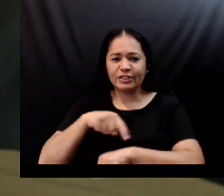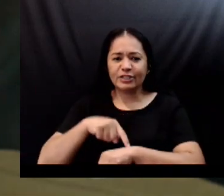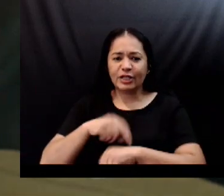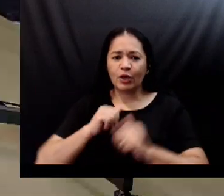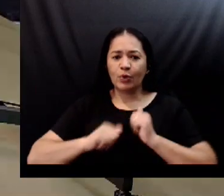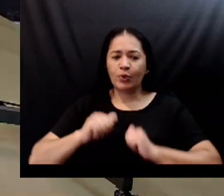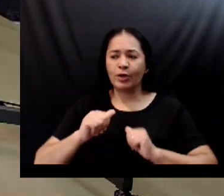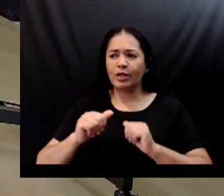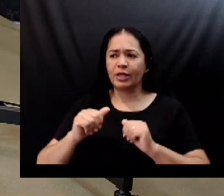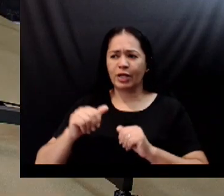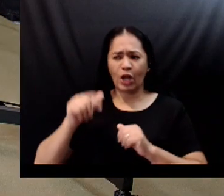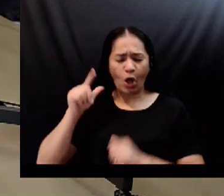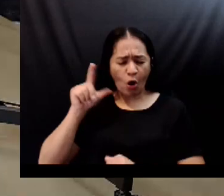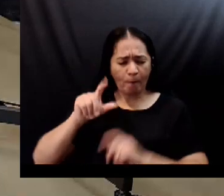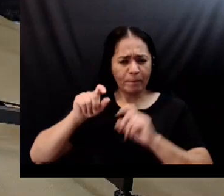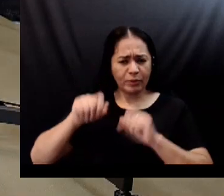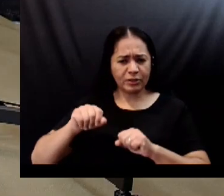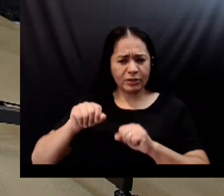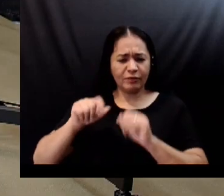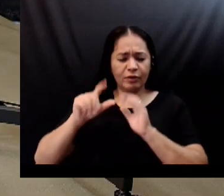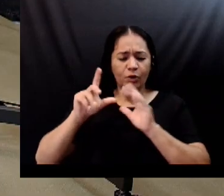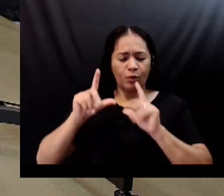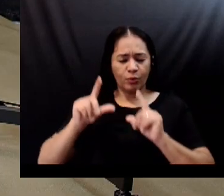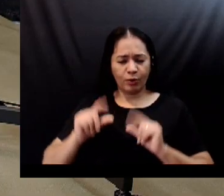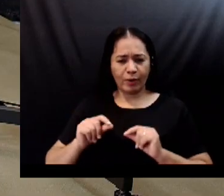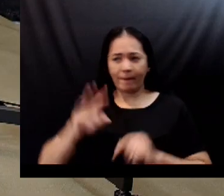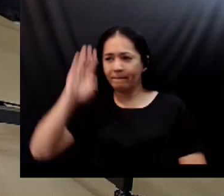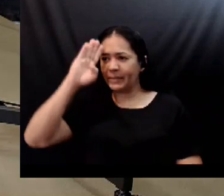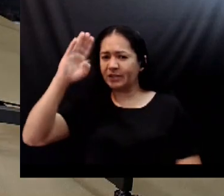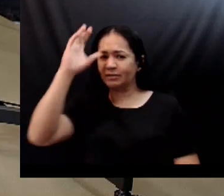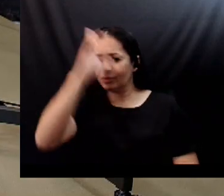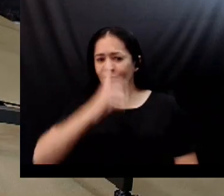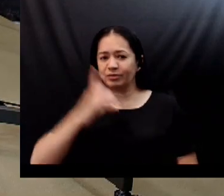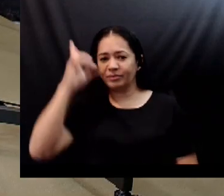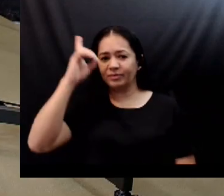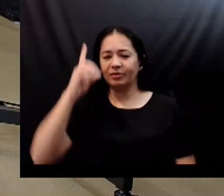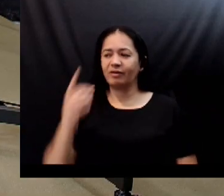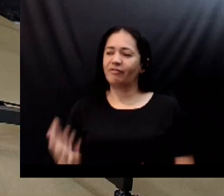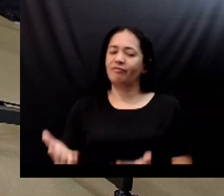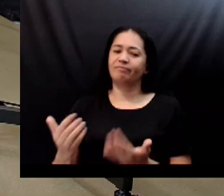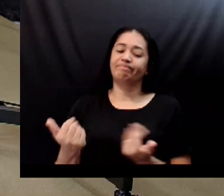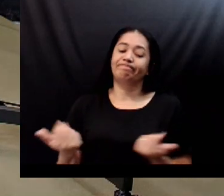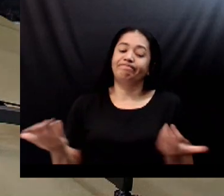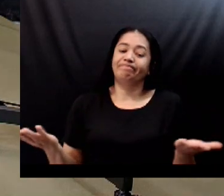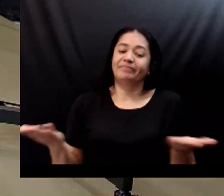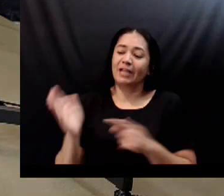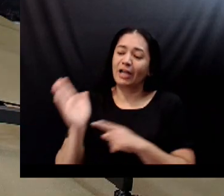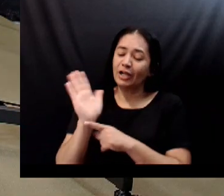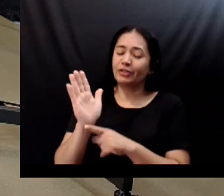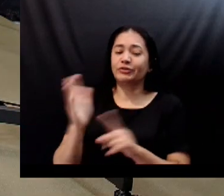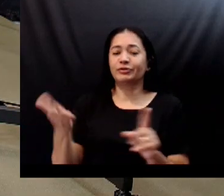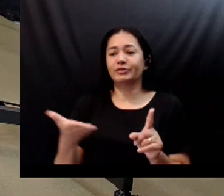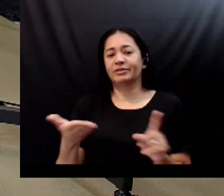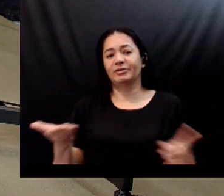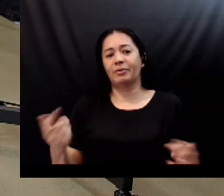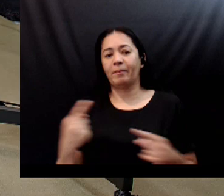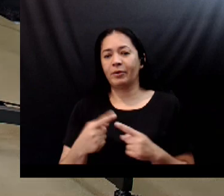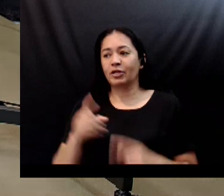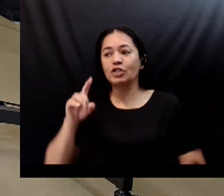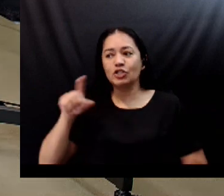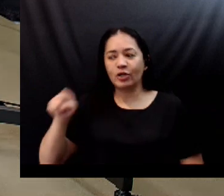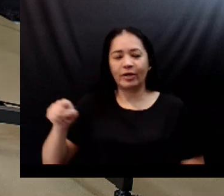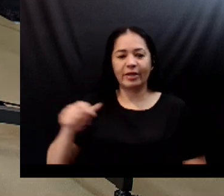principalmente no domingo. Valeu, Bruno, obrigada. Vamos lá, Flávia. Ajuda o Bruno e ajuda a gente, porque não é só ele que fica contando as horas